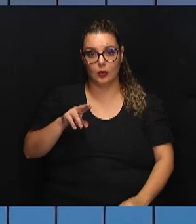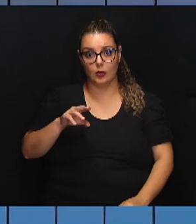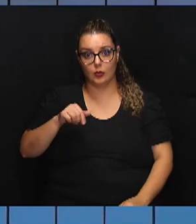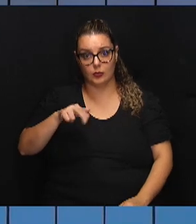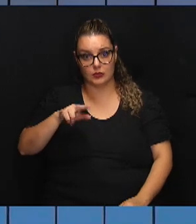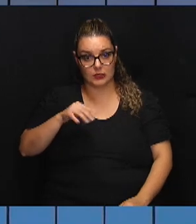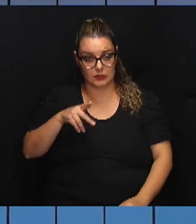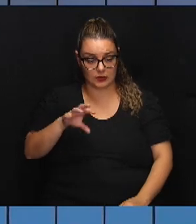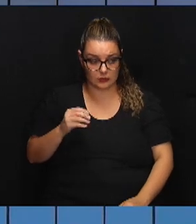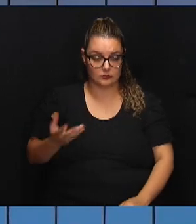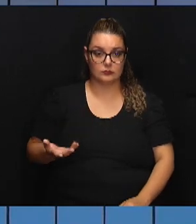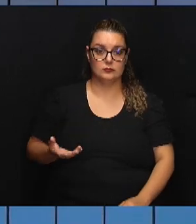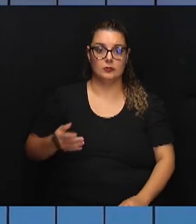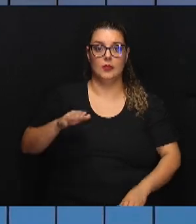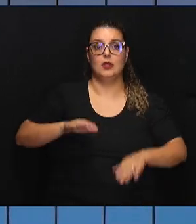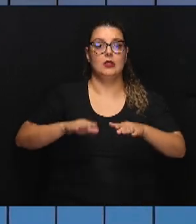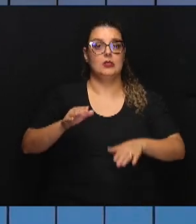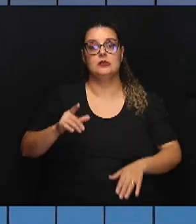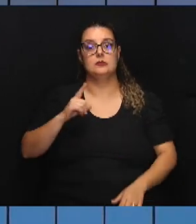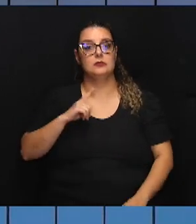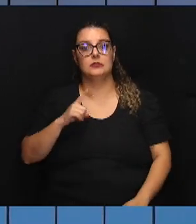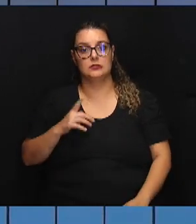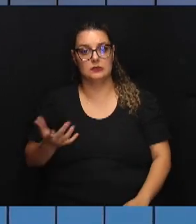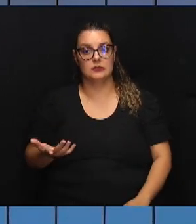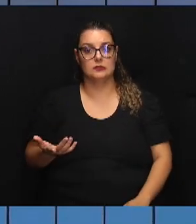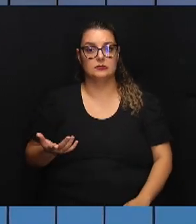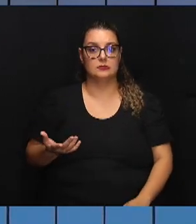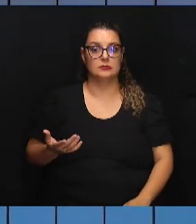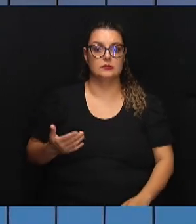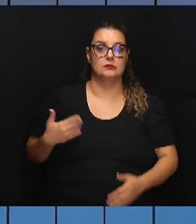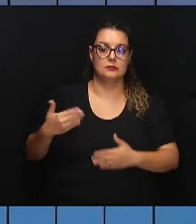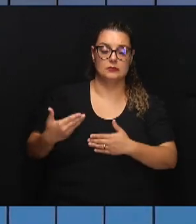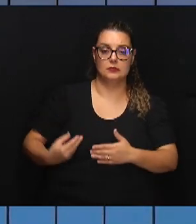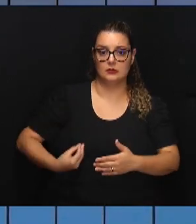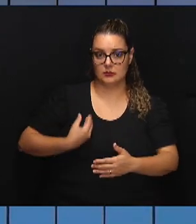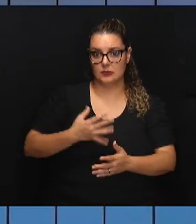pessoa eventualmente tem ao longo da vida?